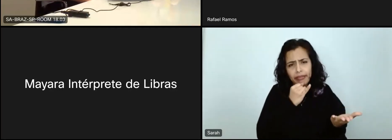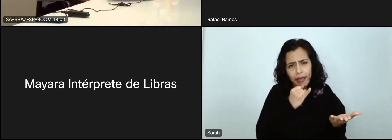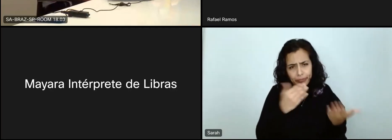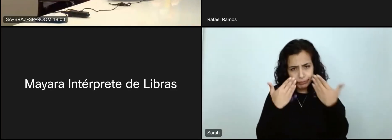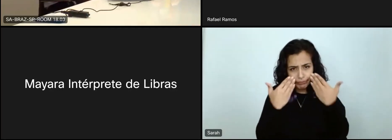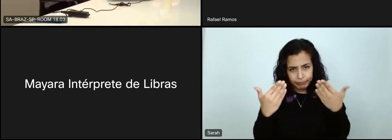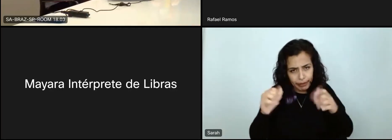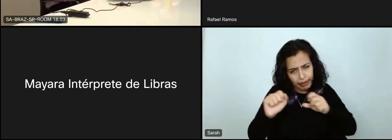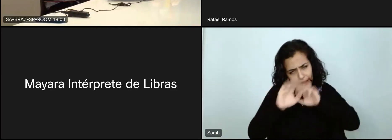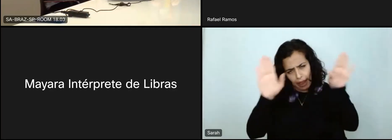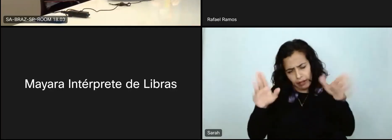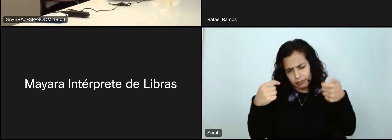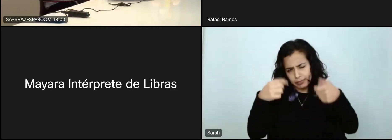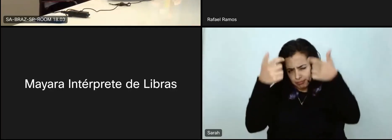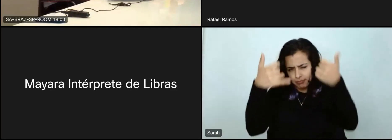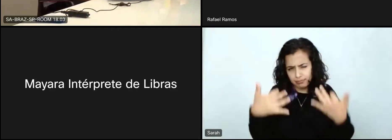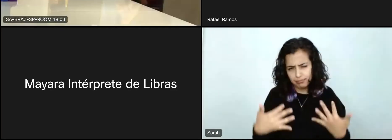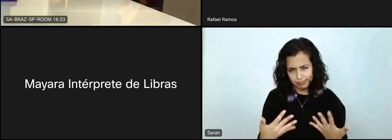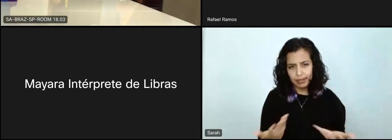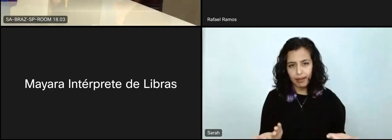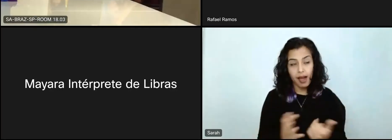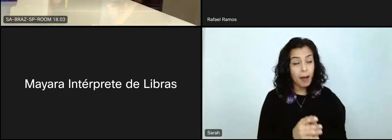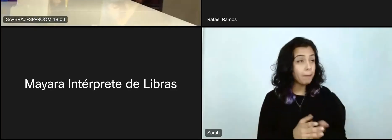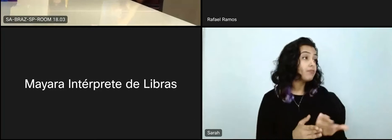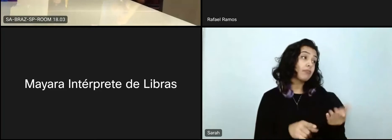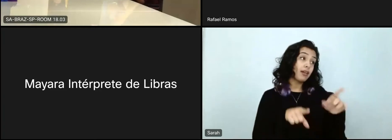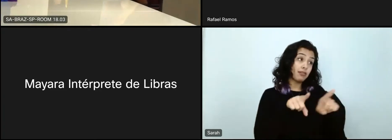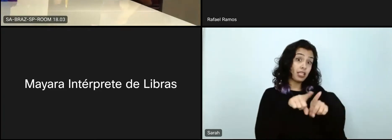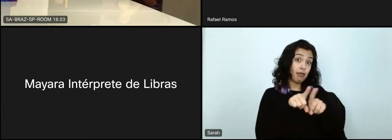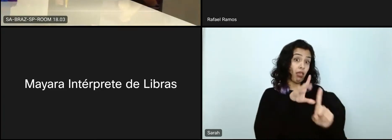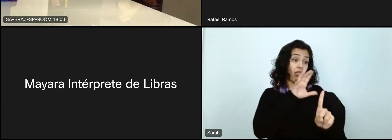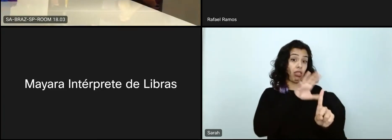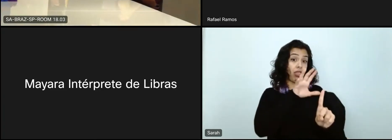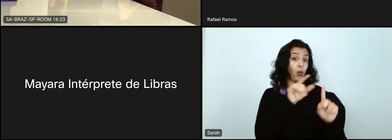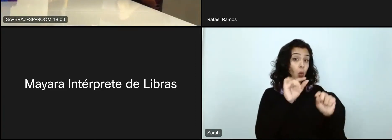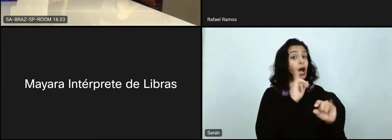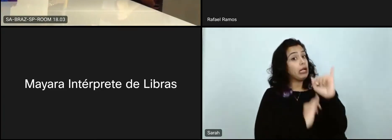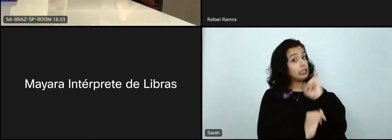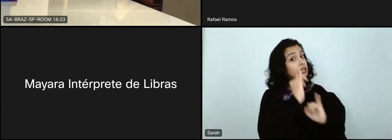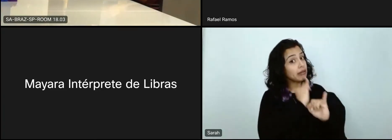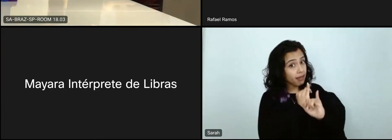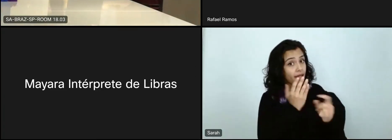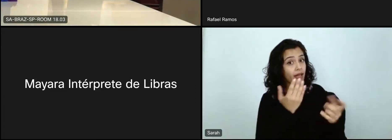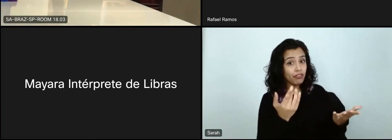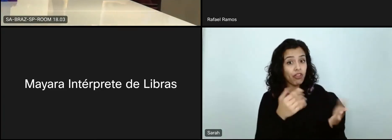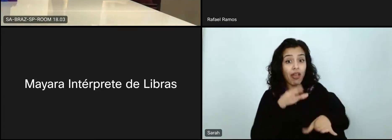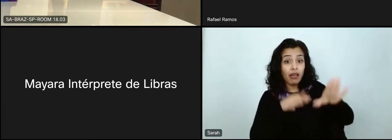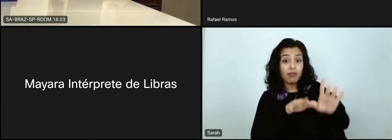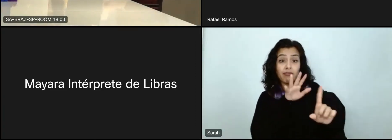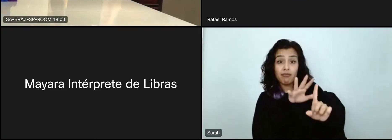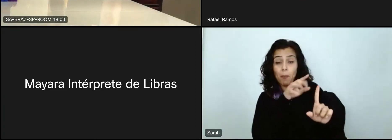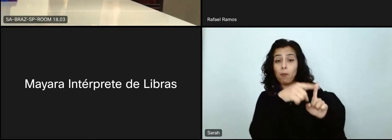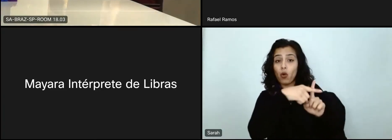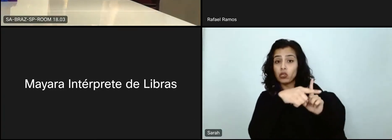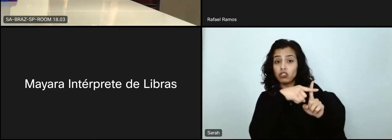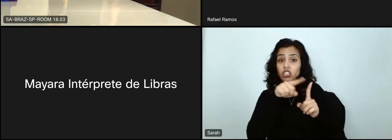de influência, a internet está aí, né? Quantas pessoas Exatamente. influenciam de forma positiva ou influenciam de forma negativa